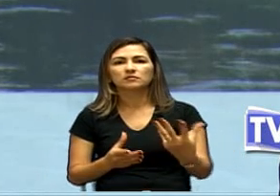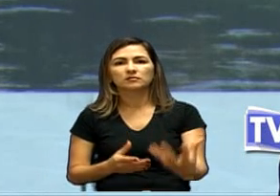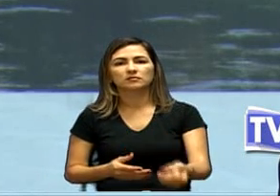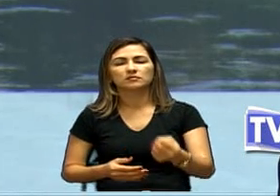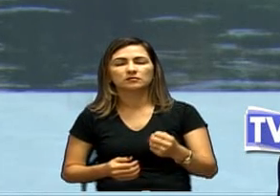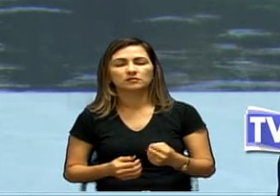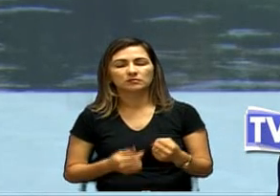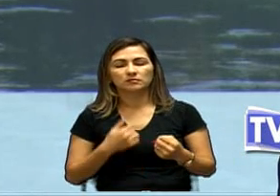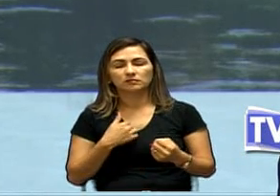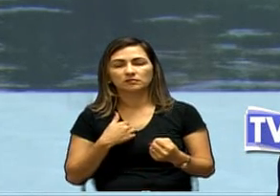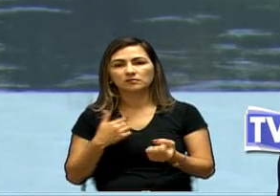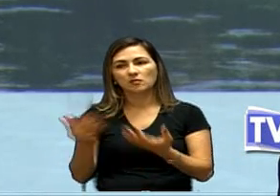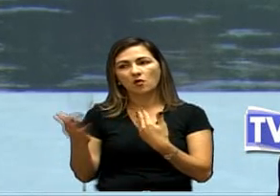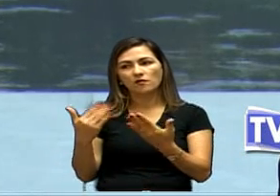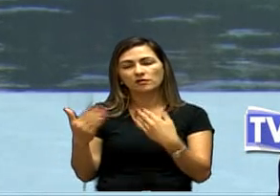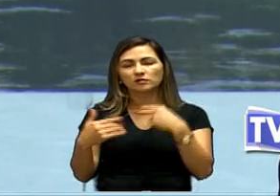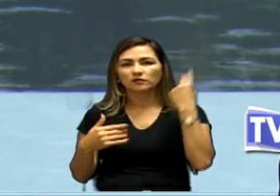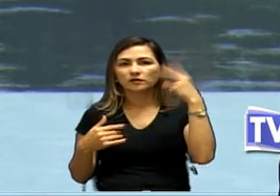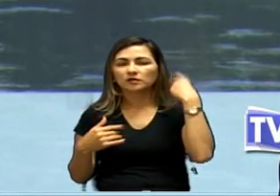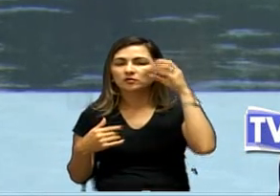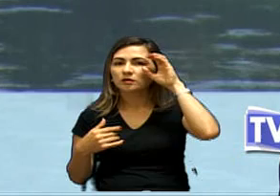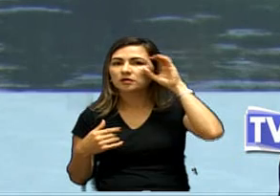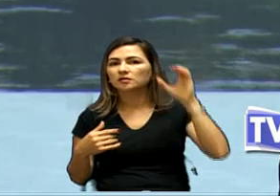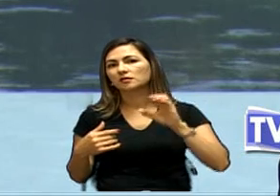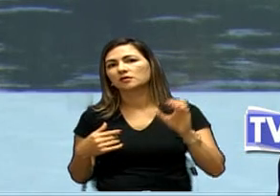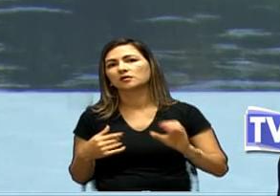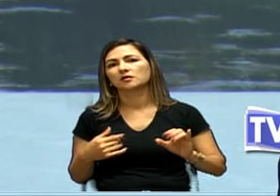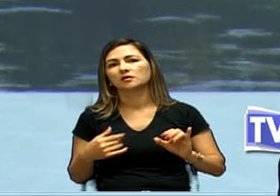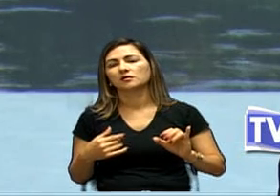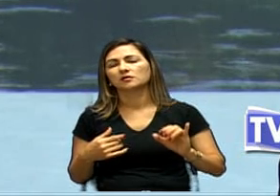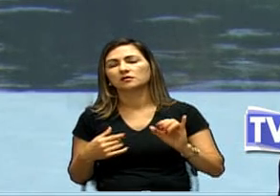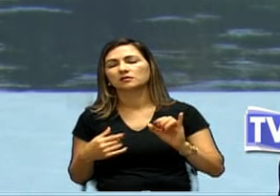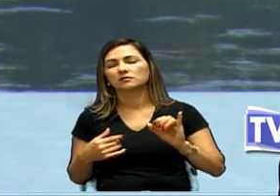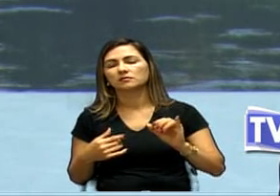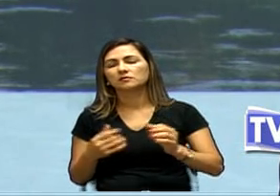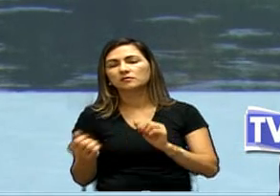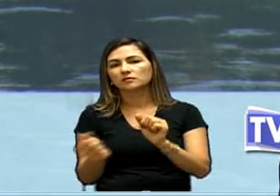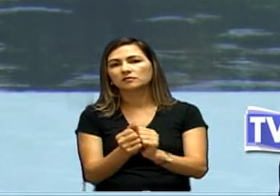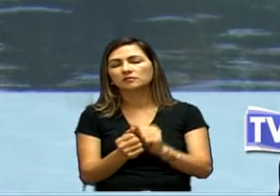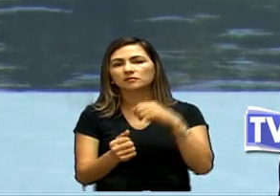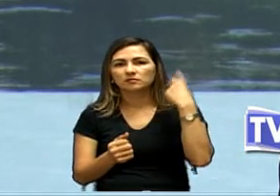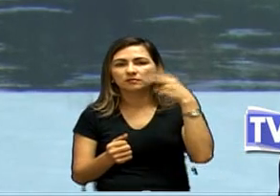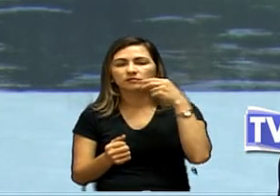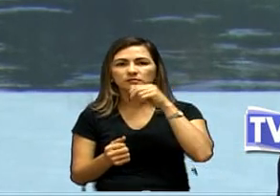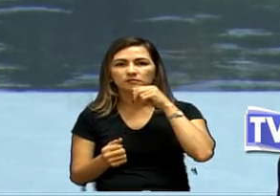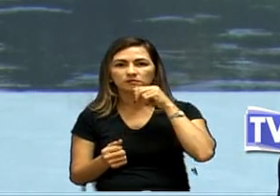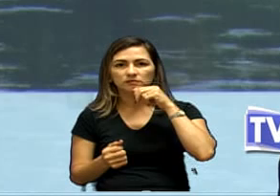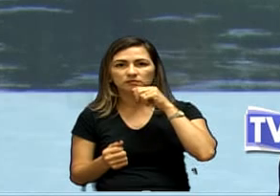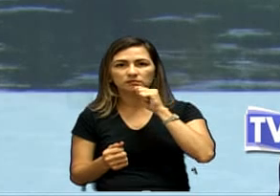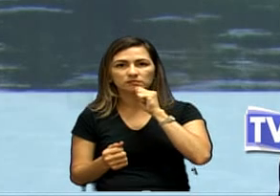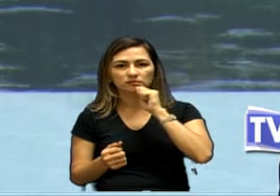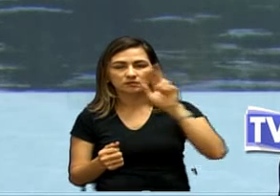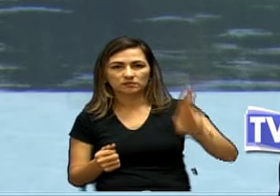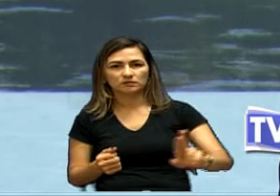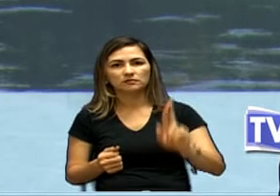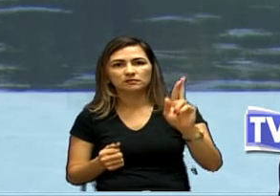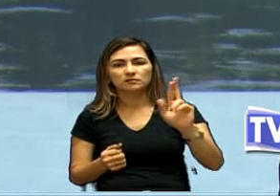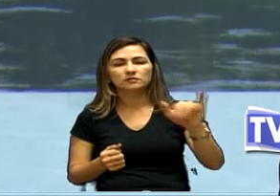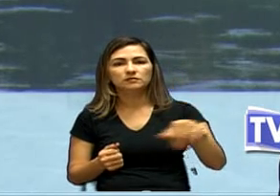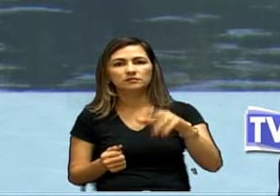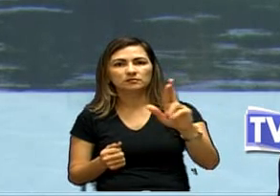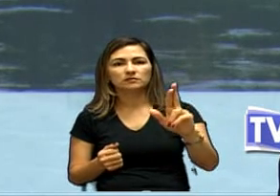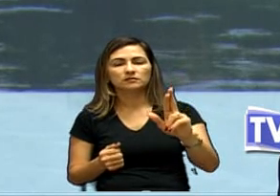falando com a vereadora Yara. Vereadora Yara, junto com o vereador Nenê Silvano, tem um projeto de